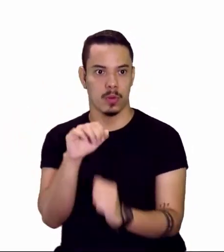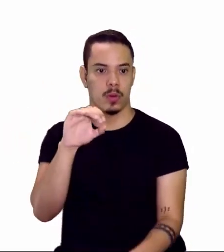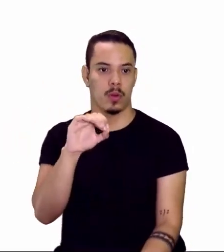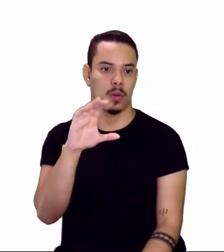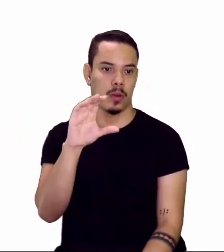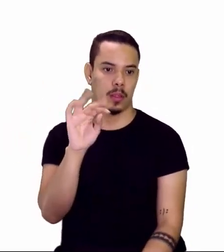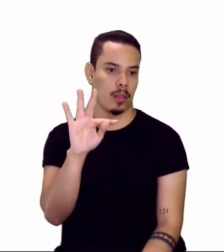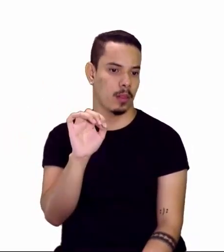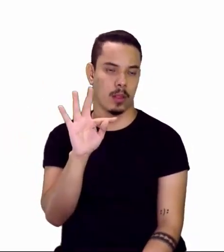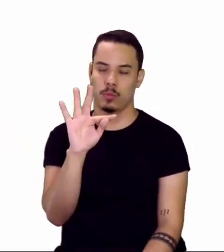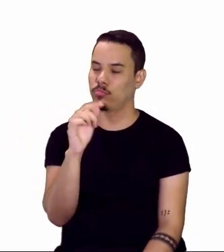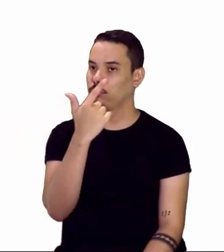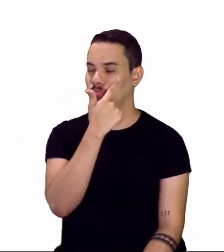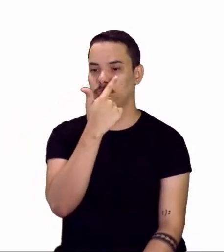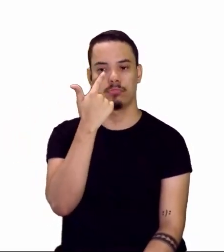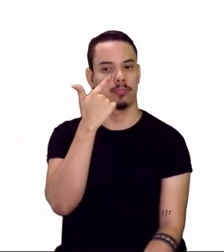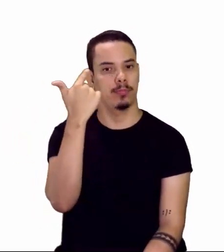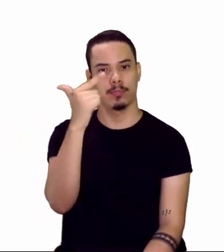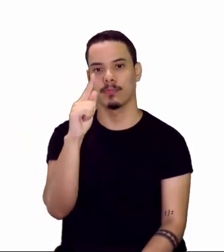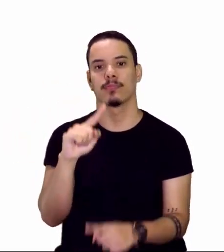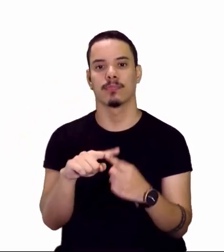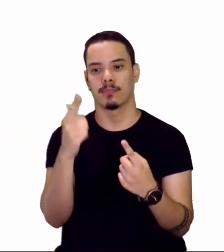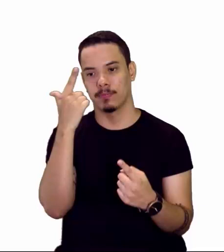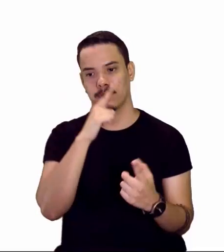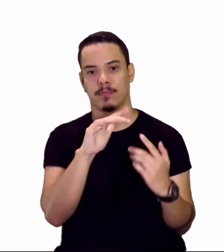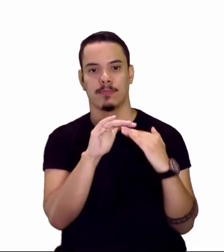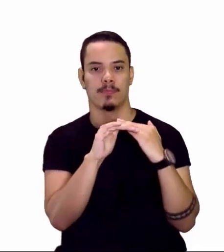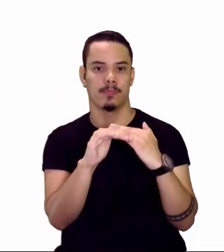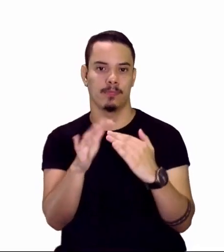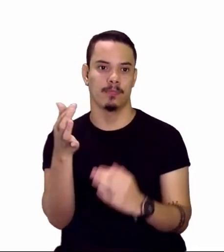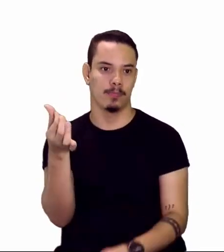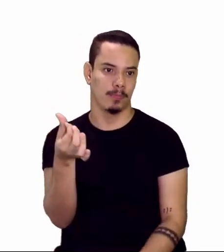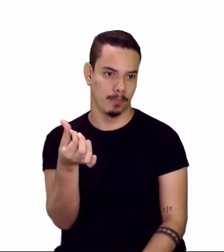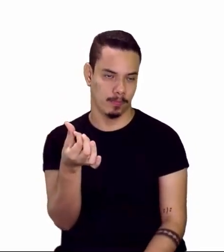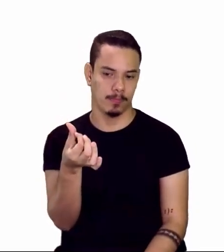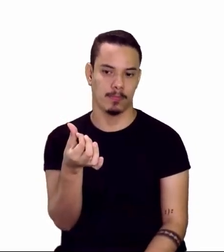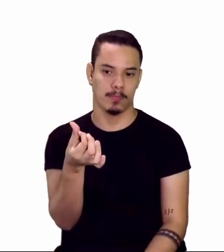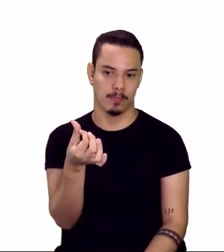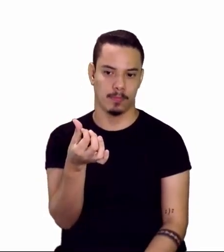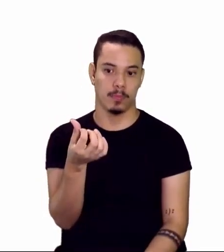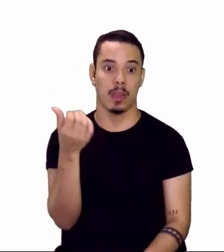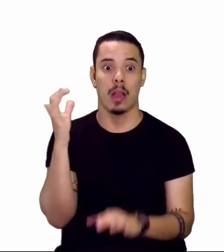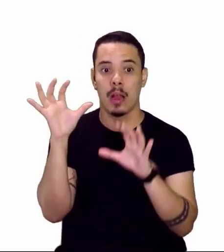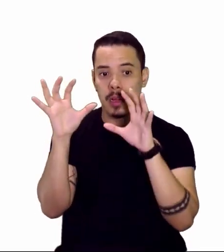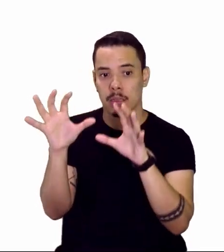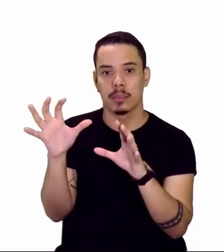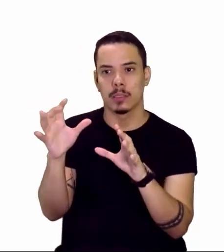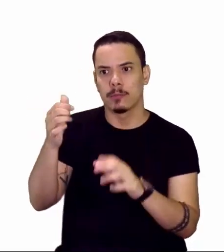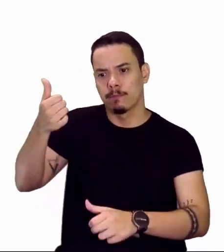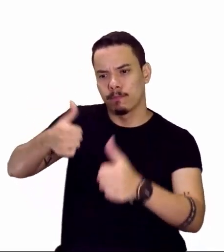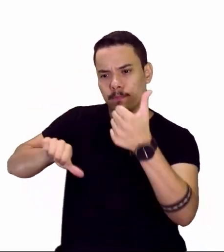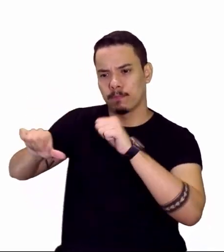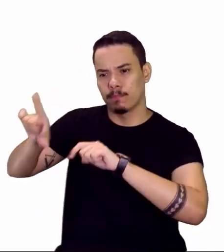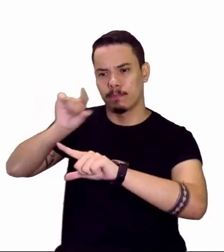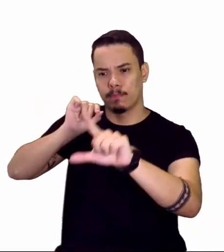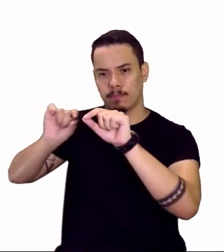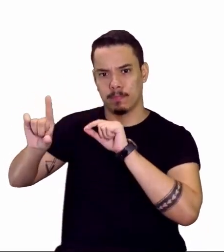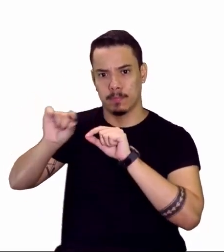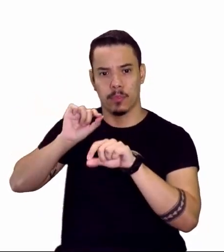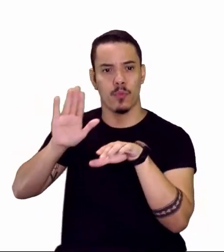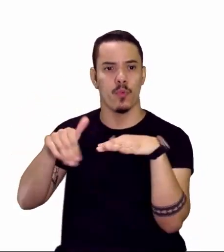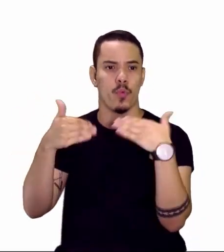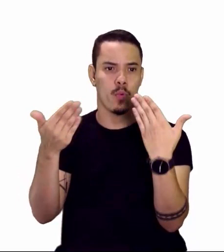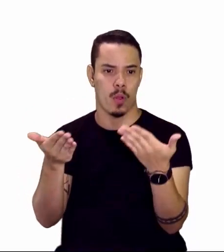dele não existe, mas ele se estabiliza com 6 na última camada. Assim sendo, verifica como é que ficou a